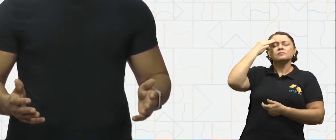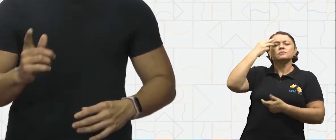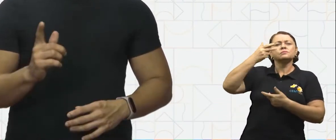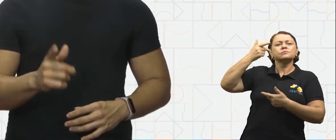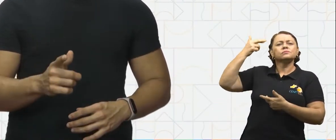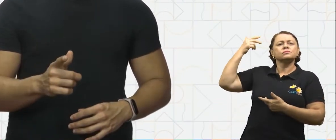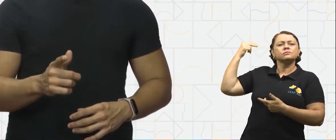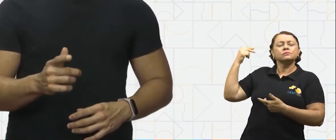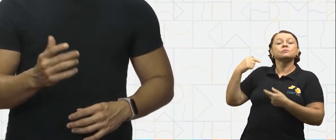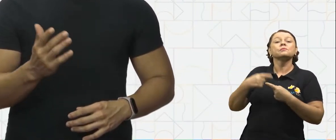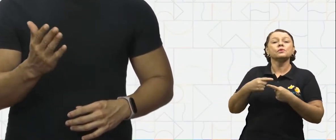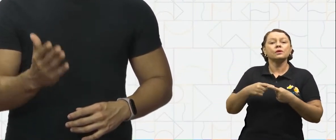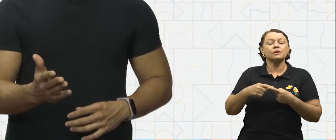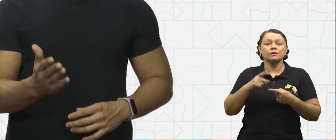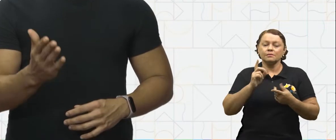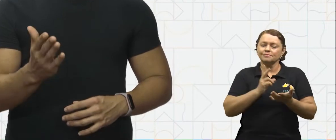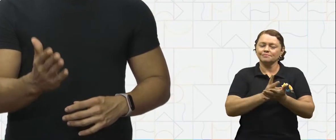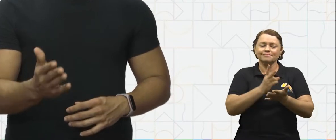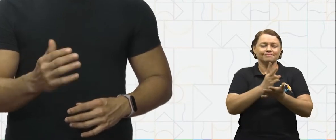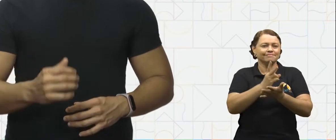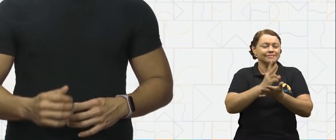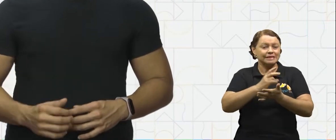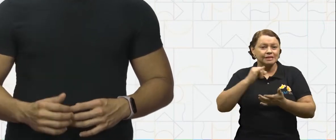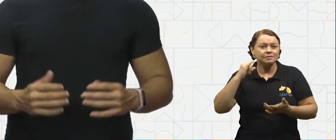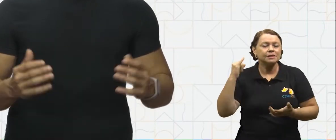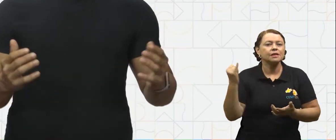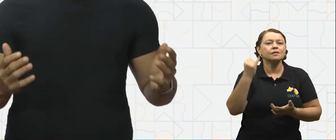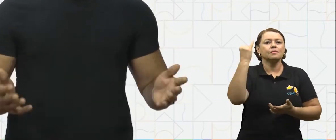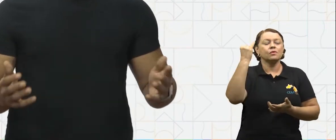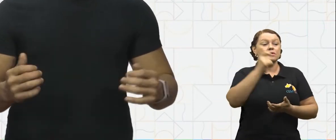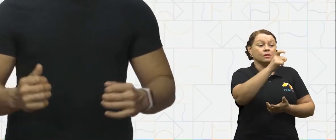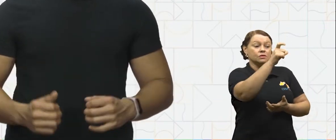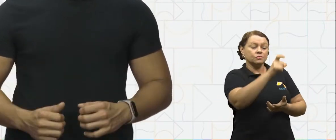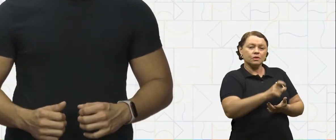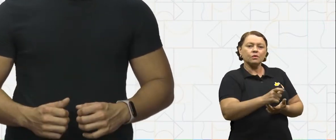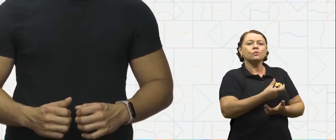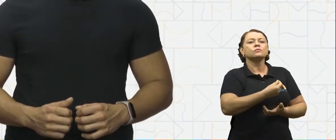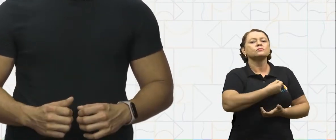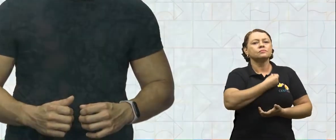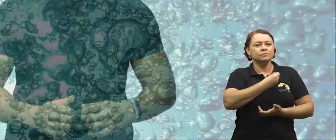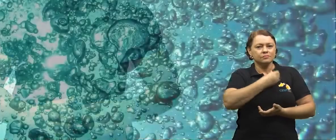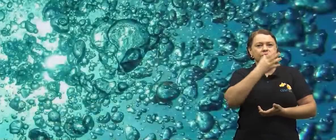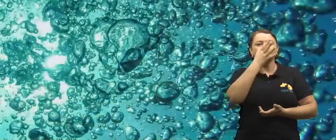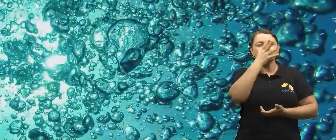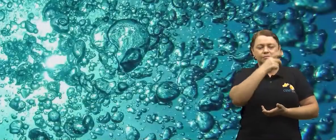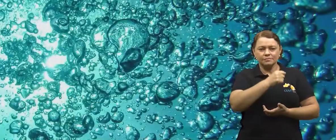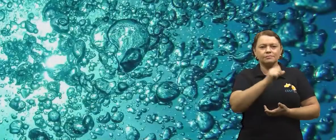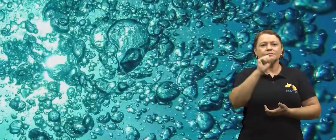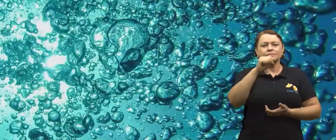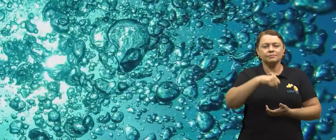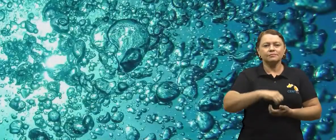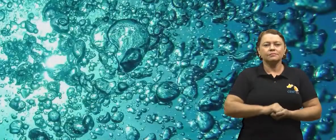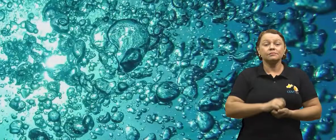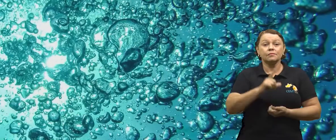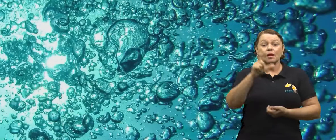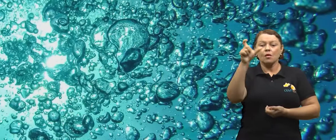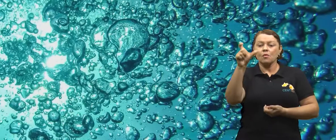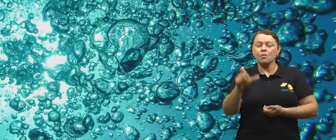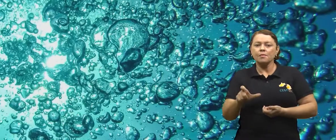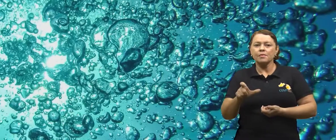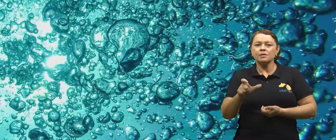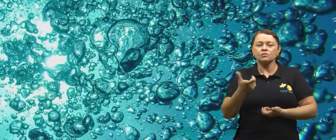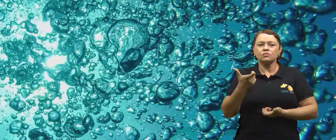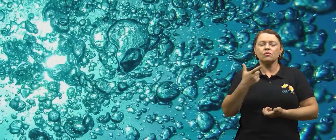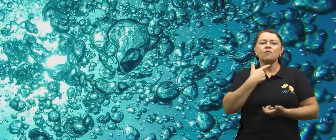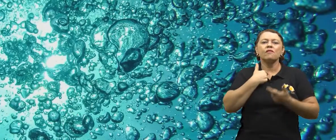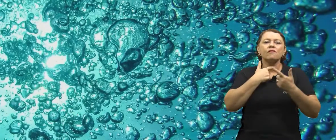porquê? A memória, ela sempre foi essencial para que o homem pudesse sobreviver. Imagina uma pessoa querendo entrar num